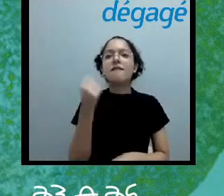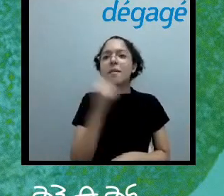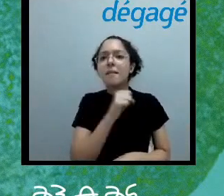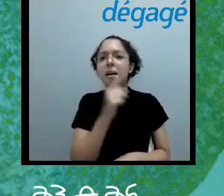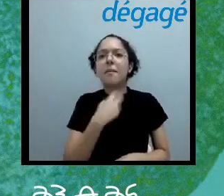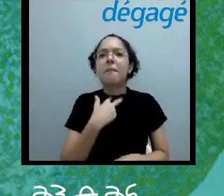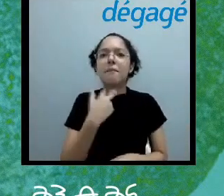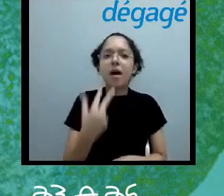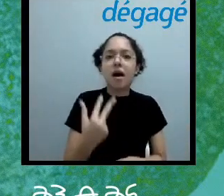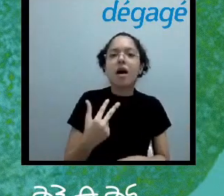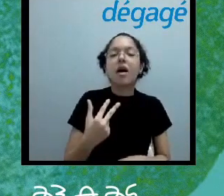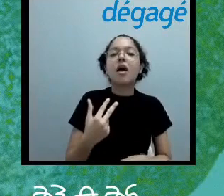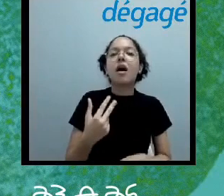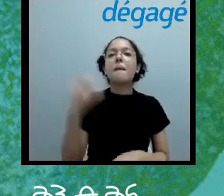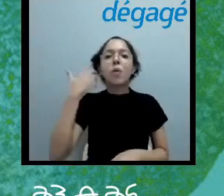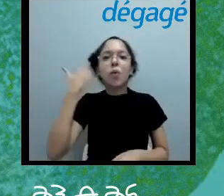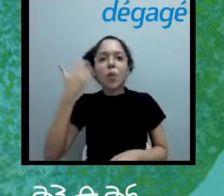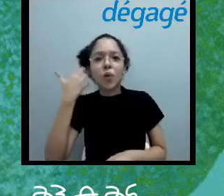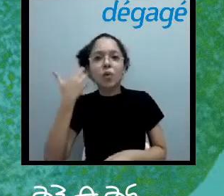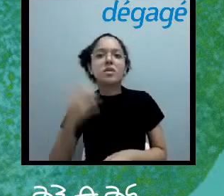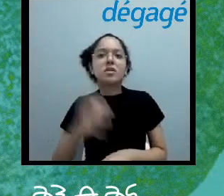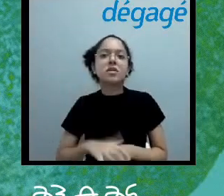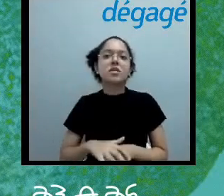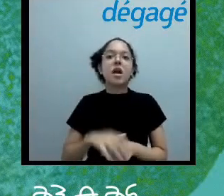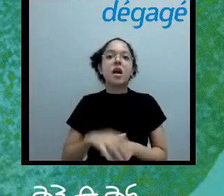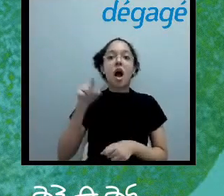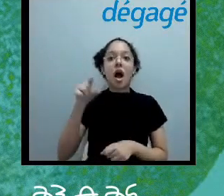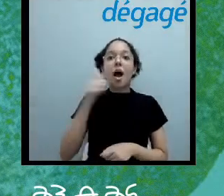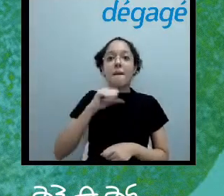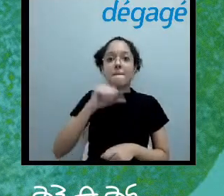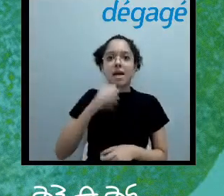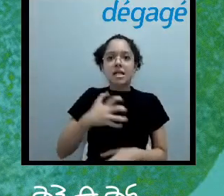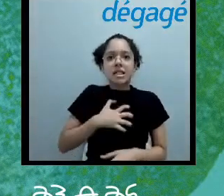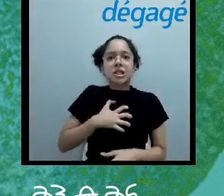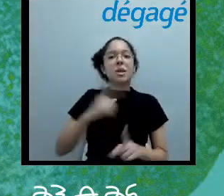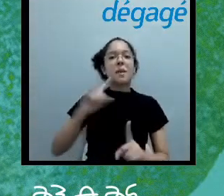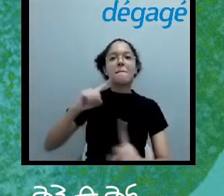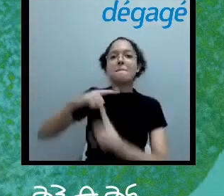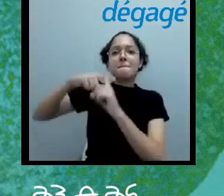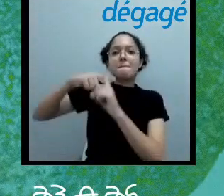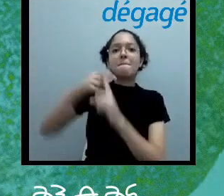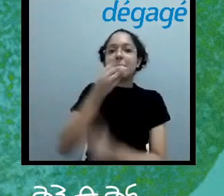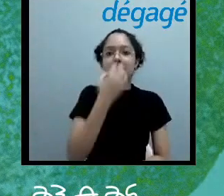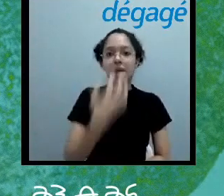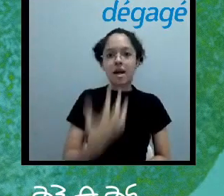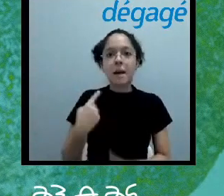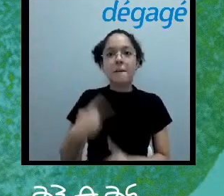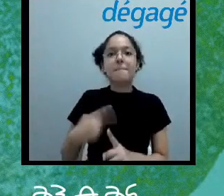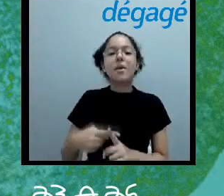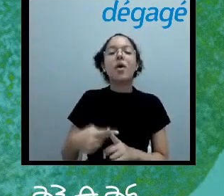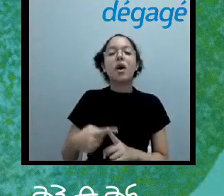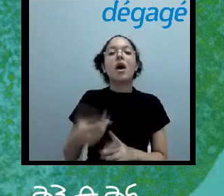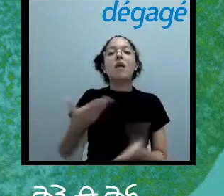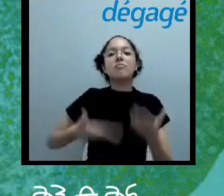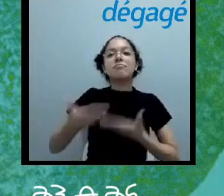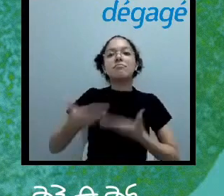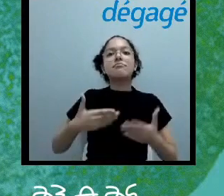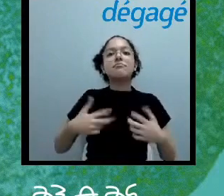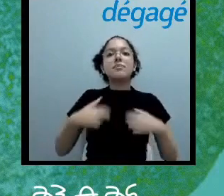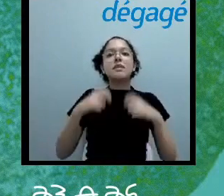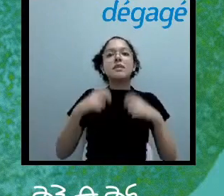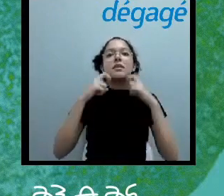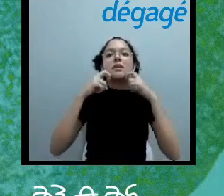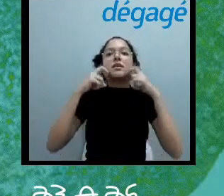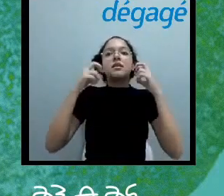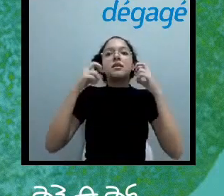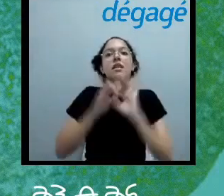era isso, né? Elas descobriram que aquele espaço também era um espaço que pertencia a elas, né? Tanto